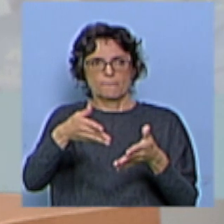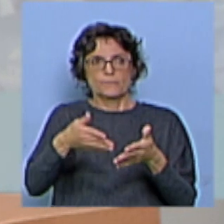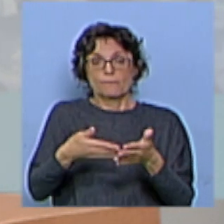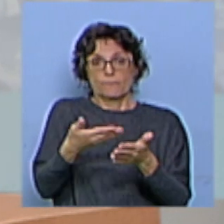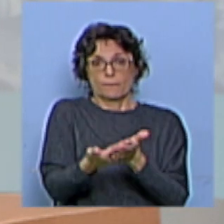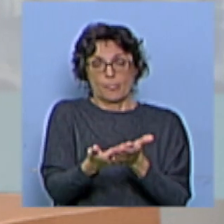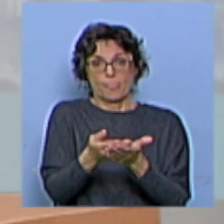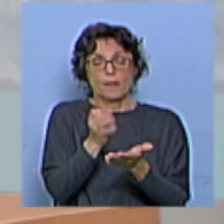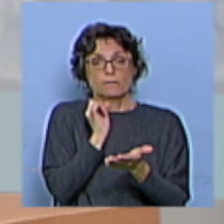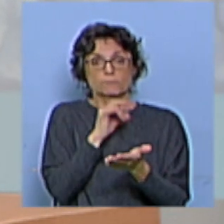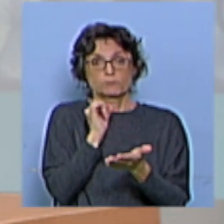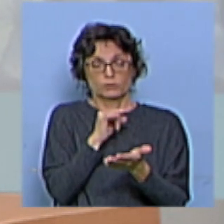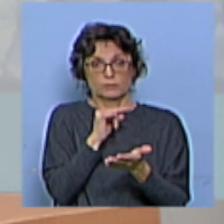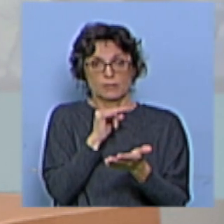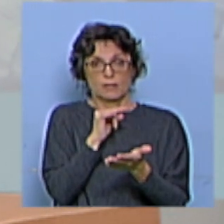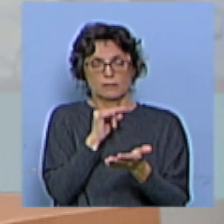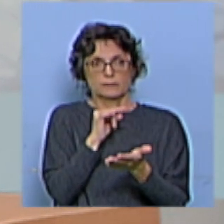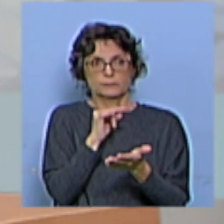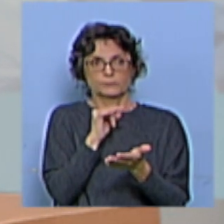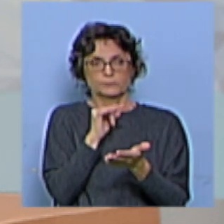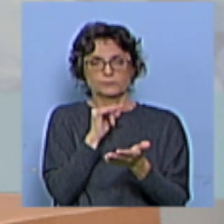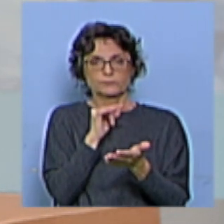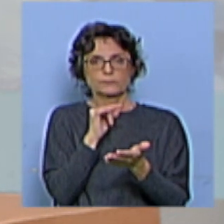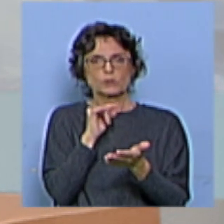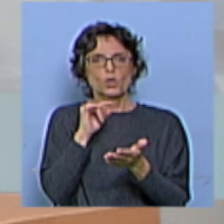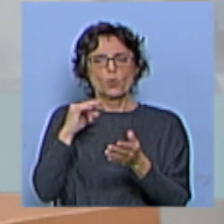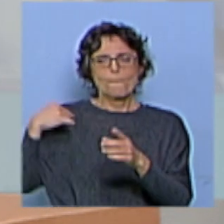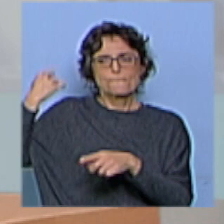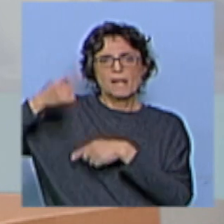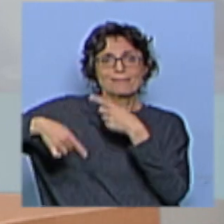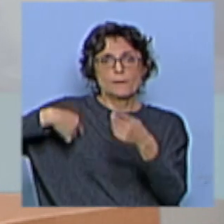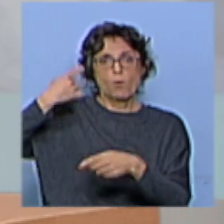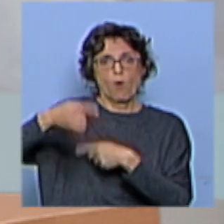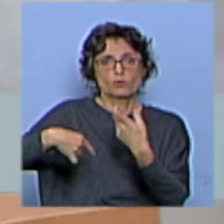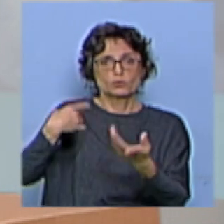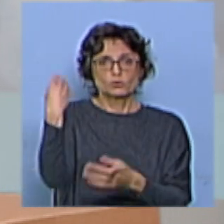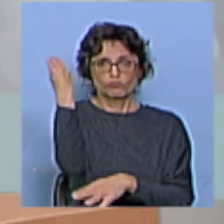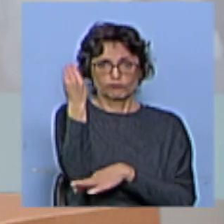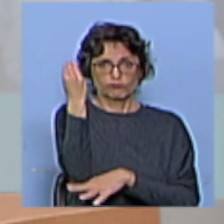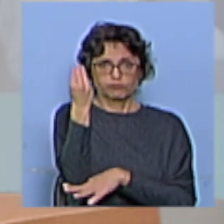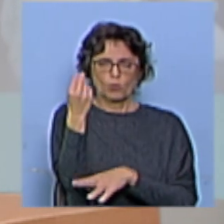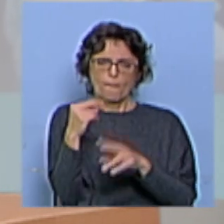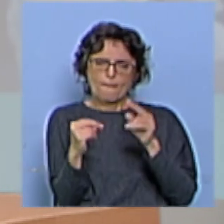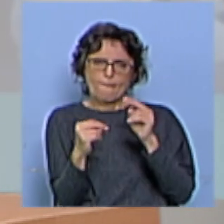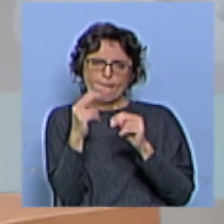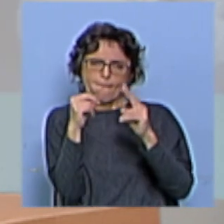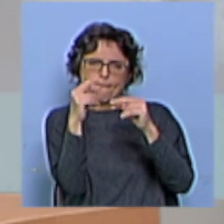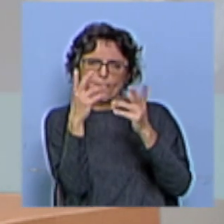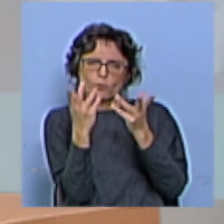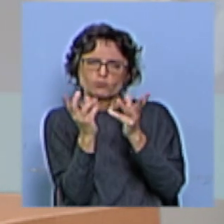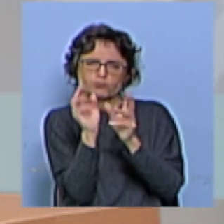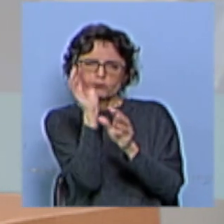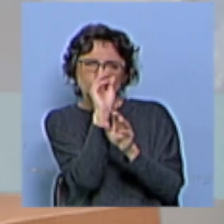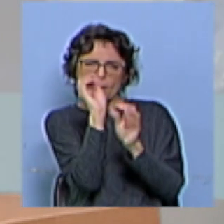o possibilitarem que o património seja preparado, seja requalificado, para poder, com